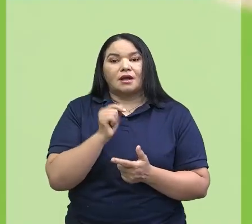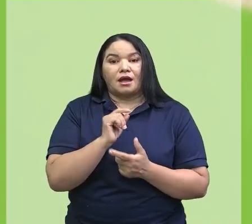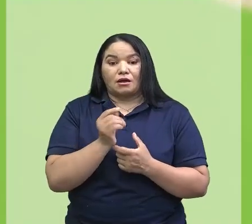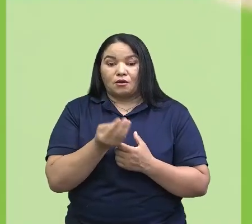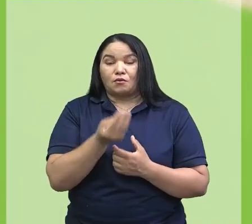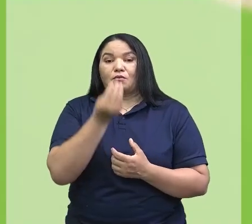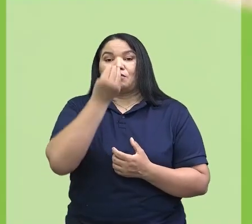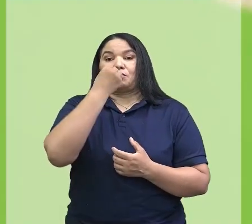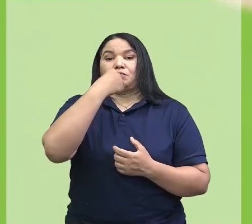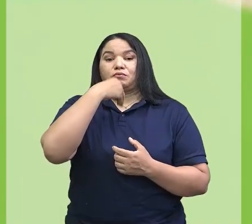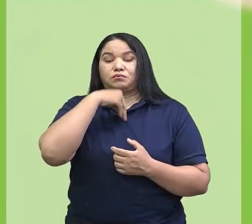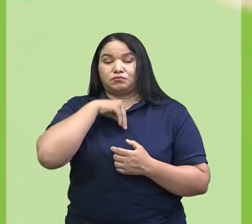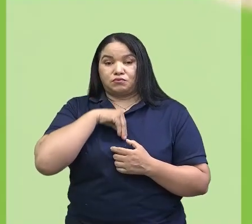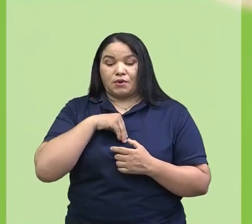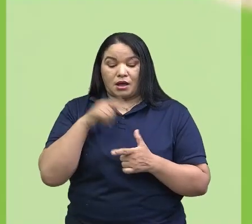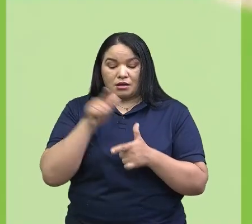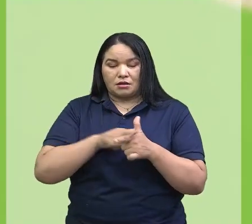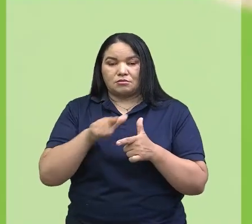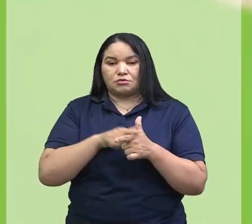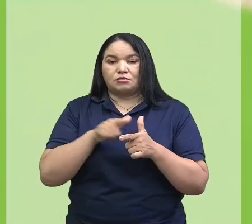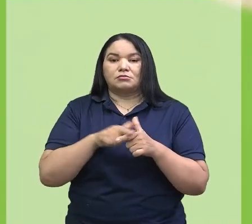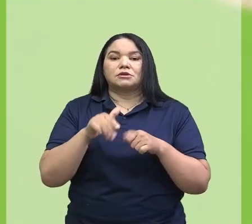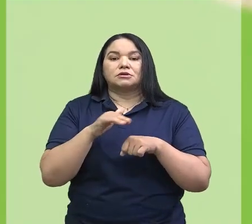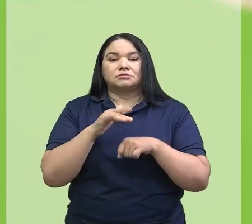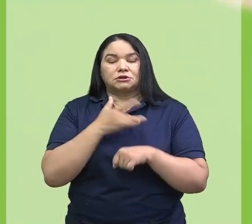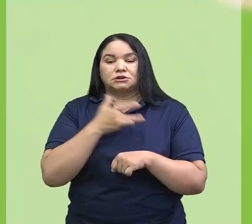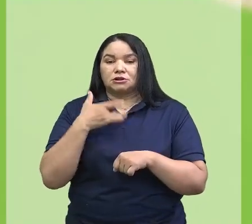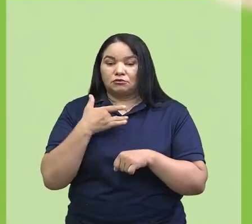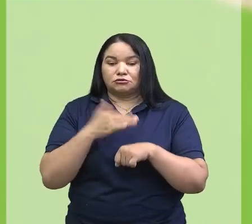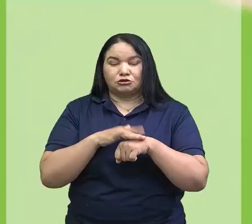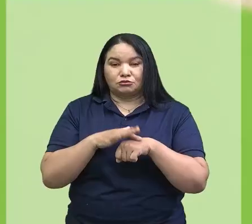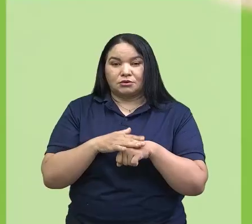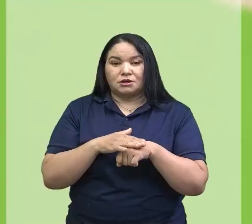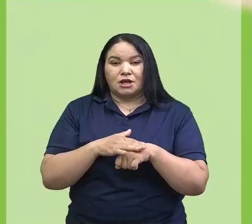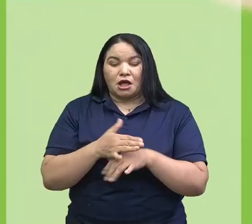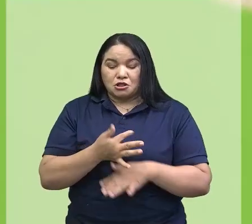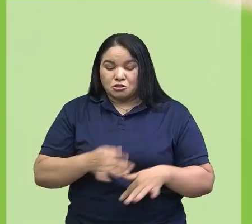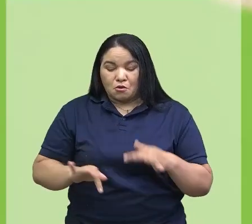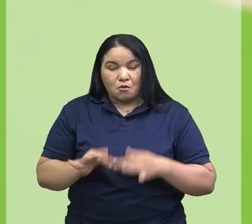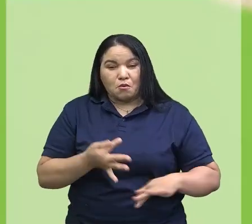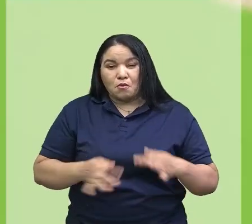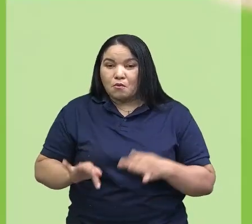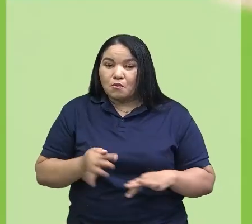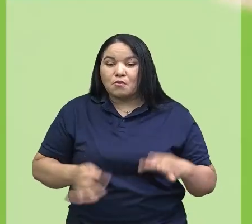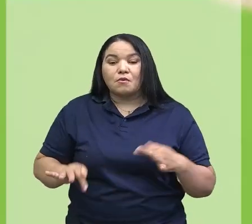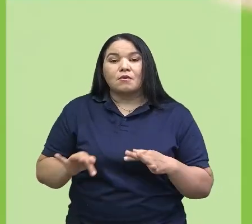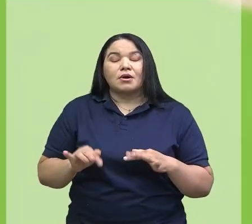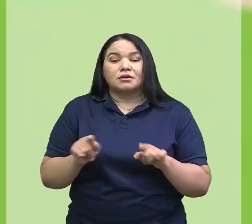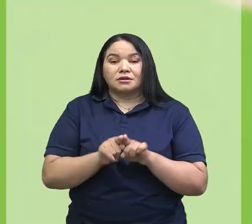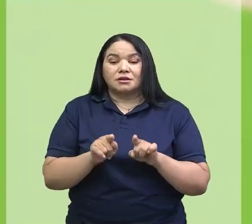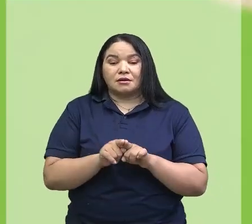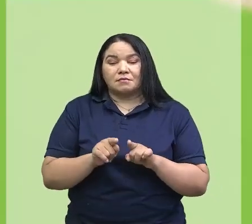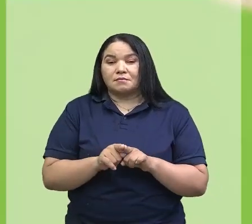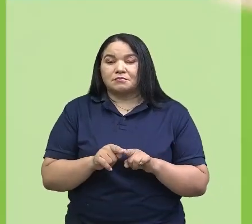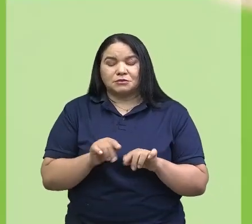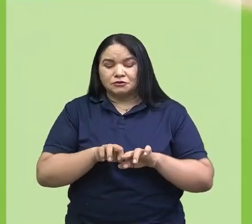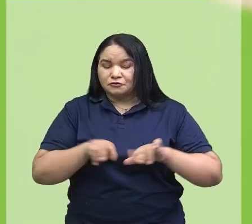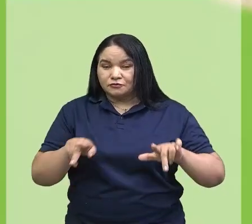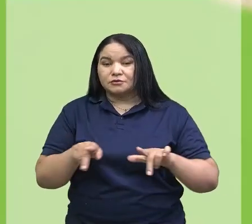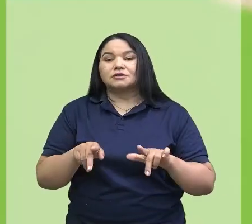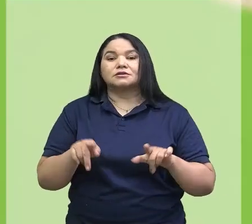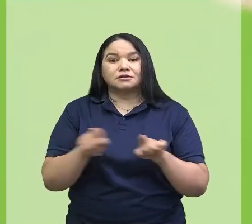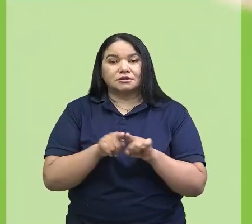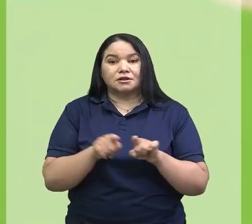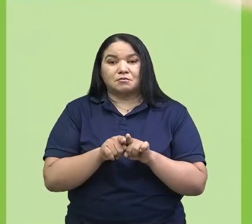vai causar esses sintomas ali, como a gente pôde observar, né? Que são dores ali na região abdominal, cólicas, né? Por exemplo. E além